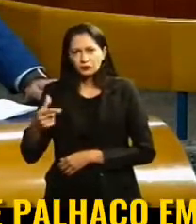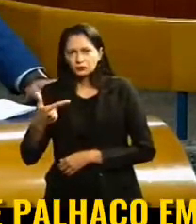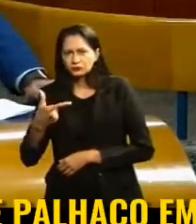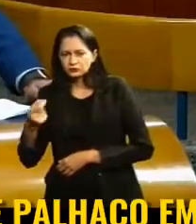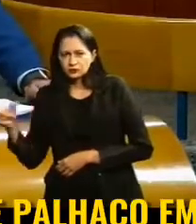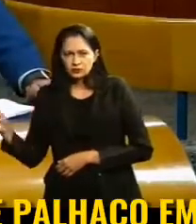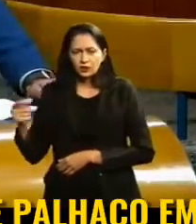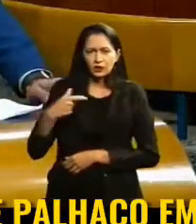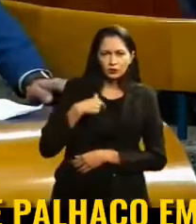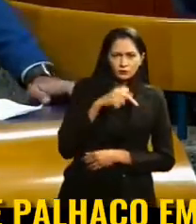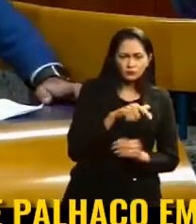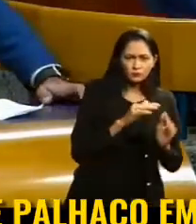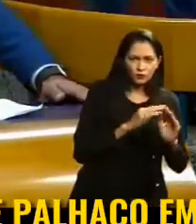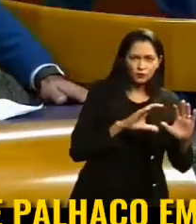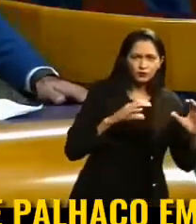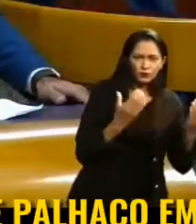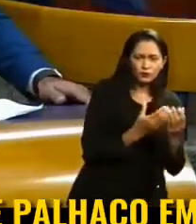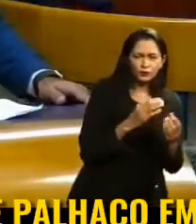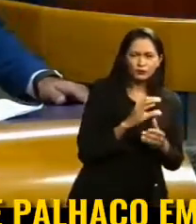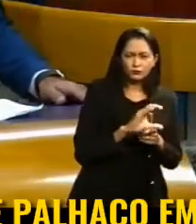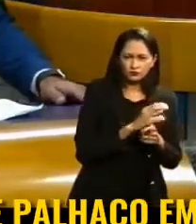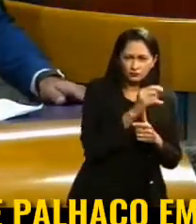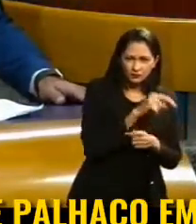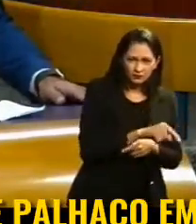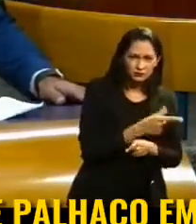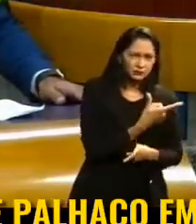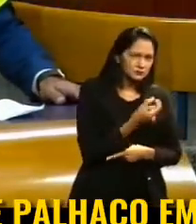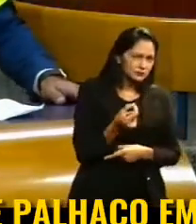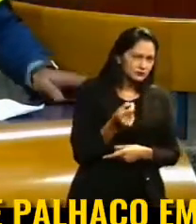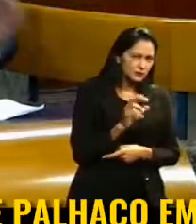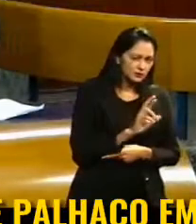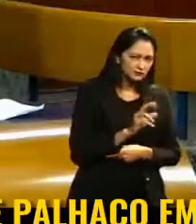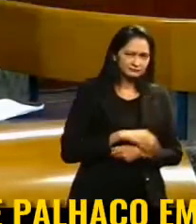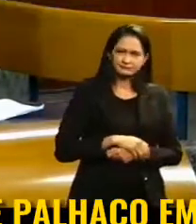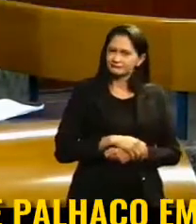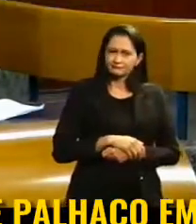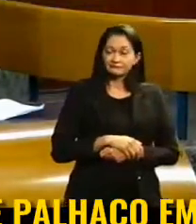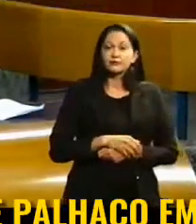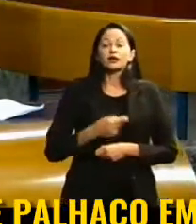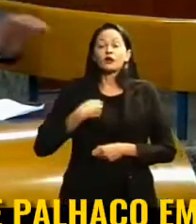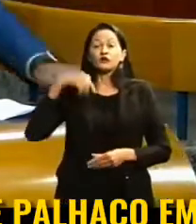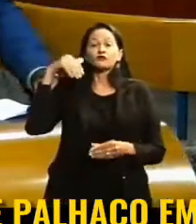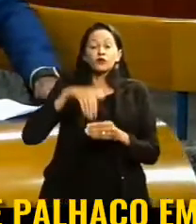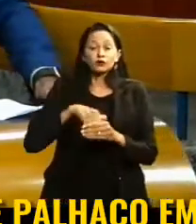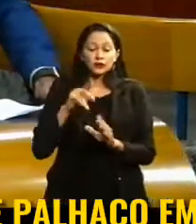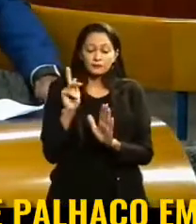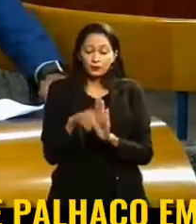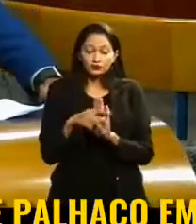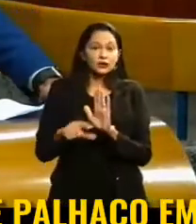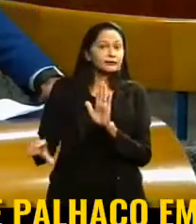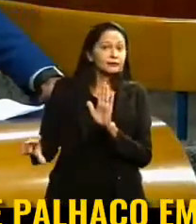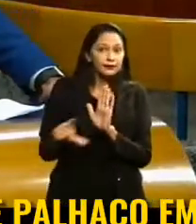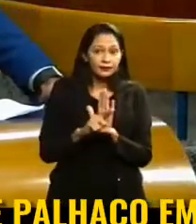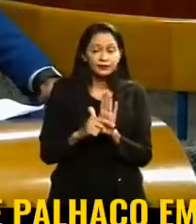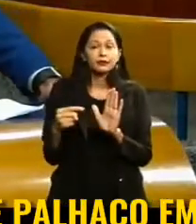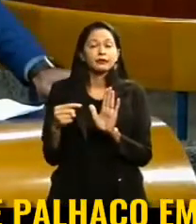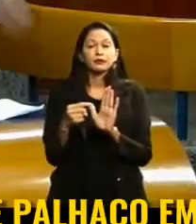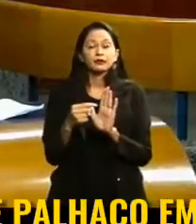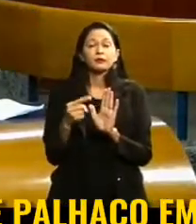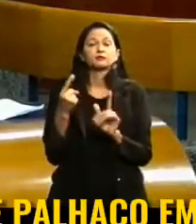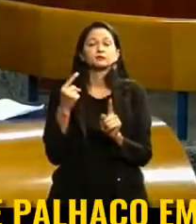de um condomínio e pagar R$ 218? Eu votei nesse projeto, eu votei no projeto de lei, vereador Cabo